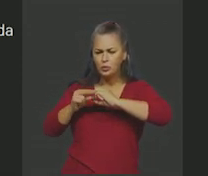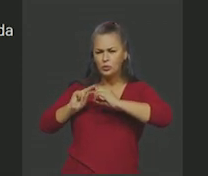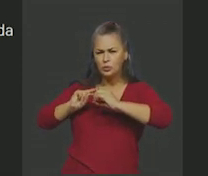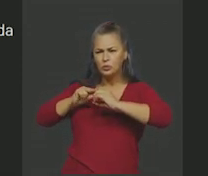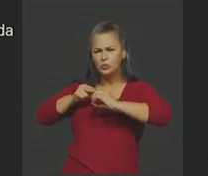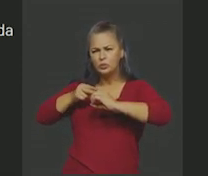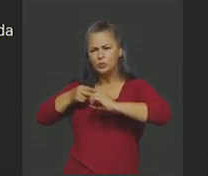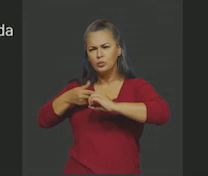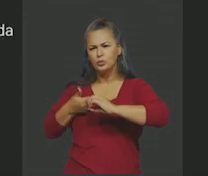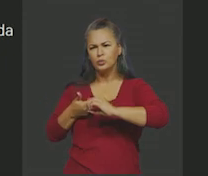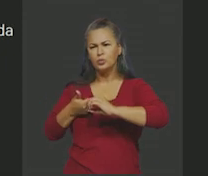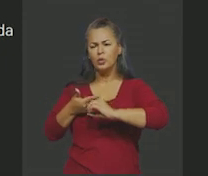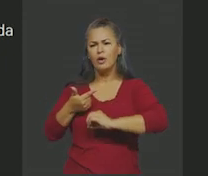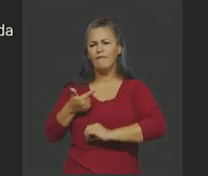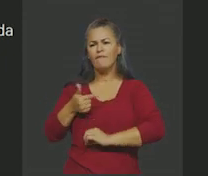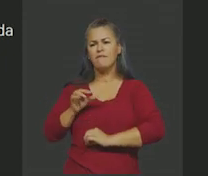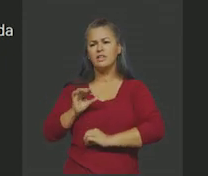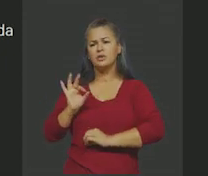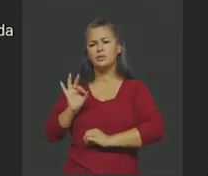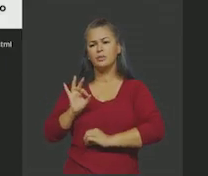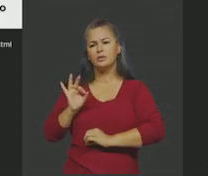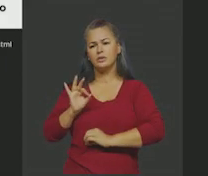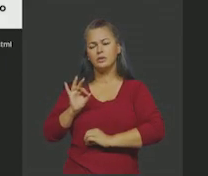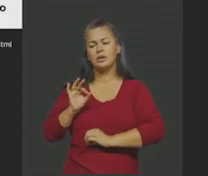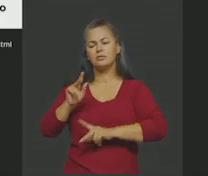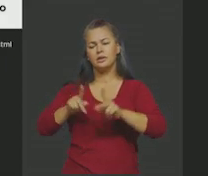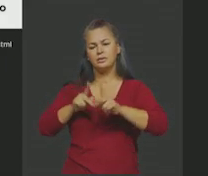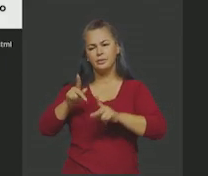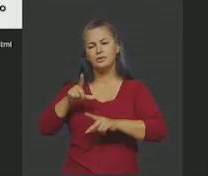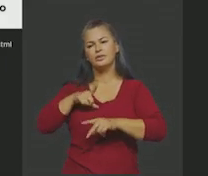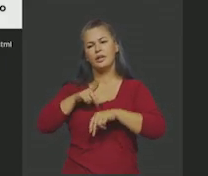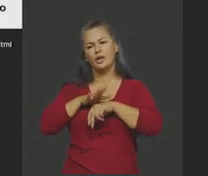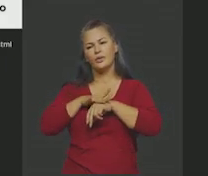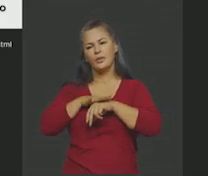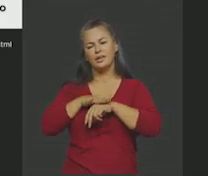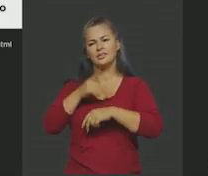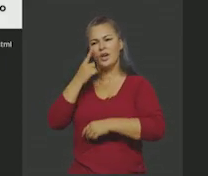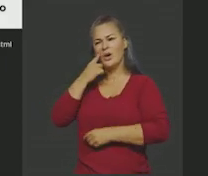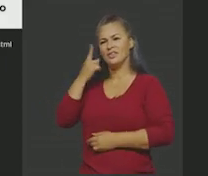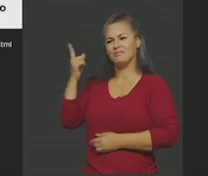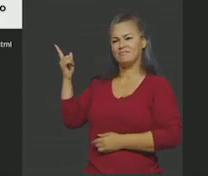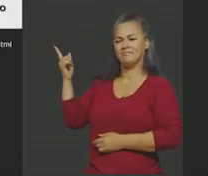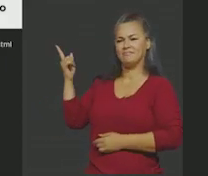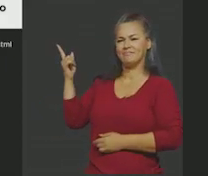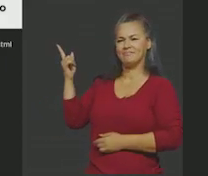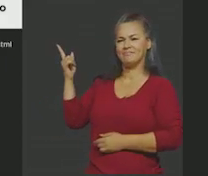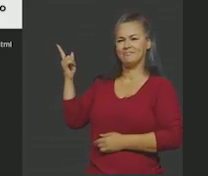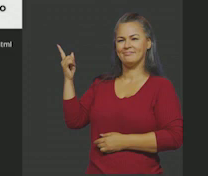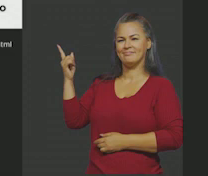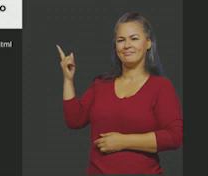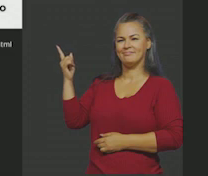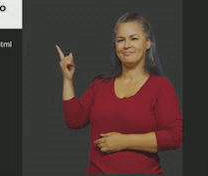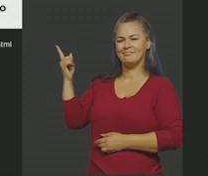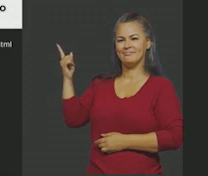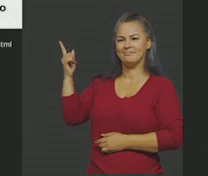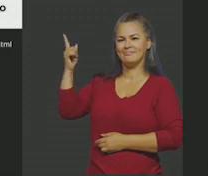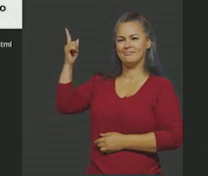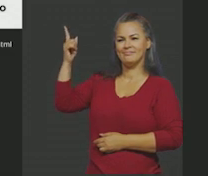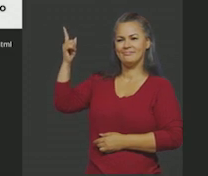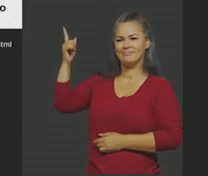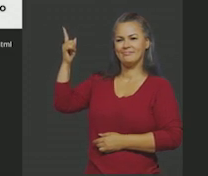de 20% da população. Aí o desenho, para facilitar. Então, aqui